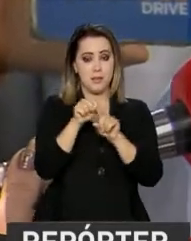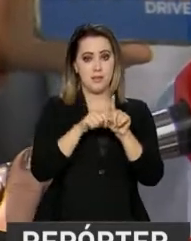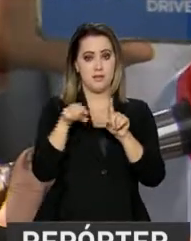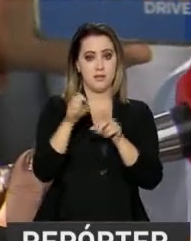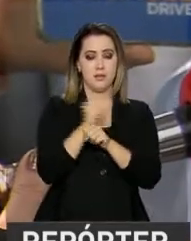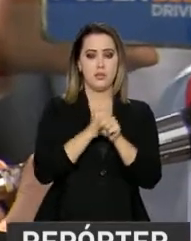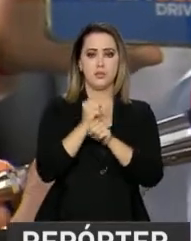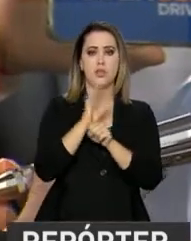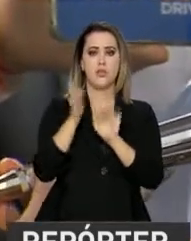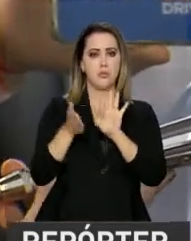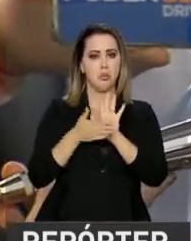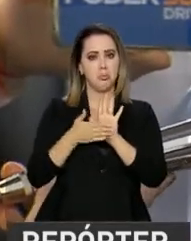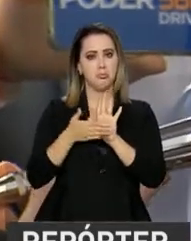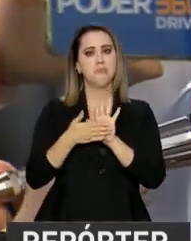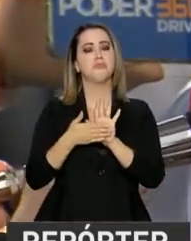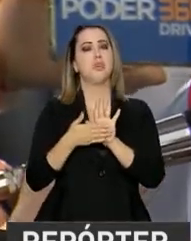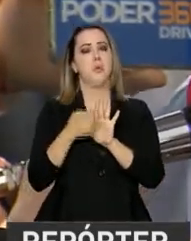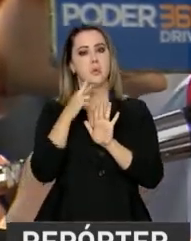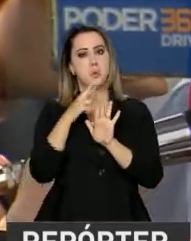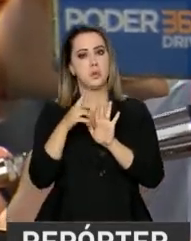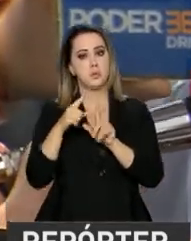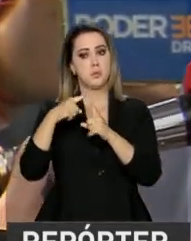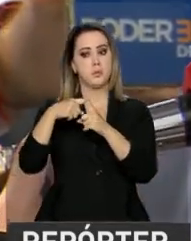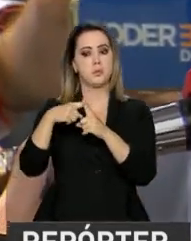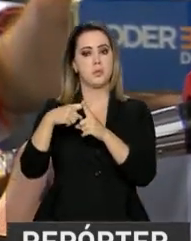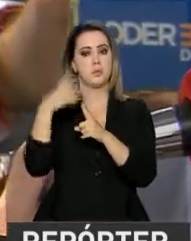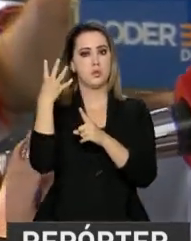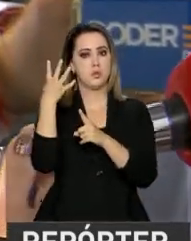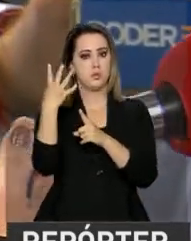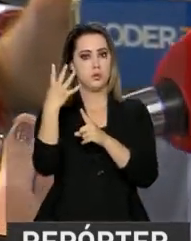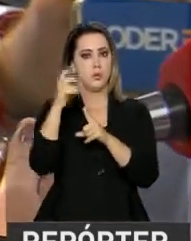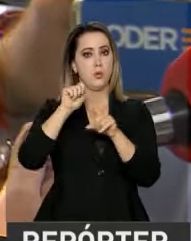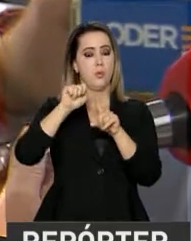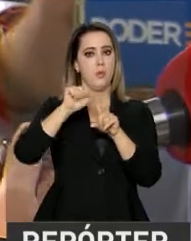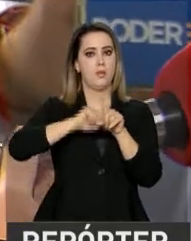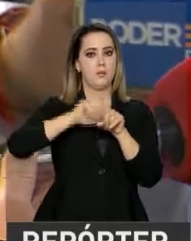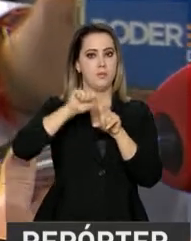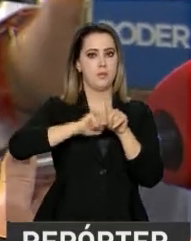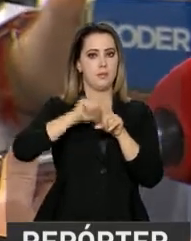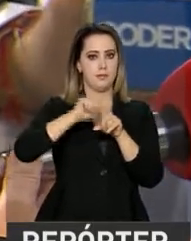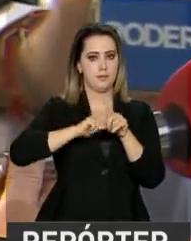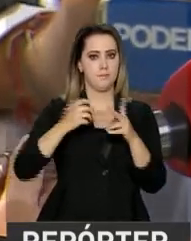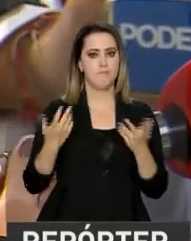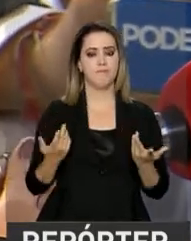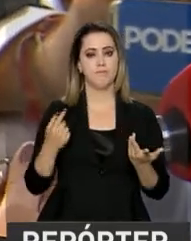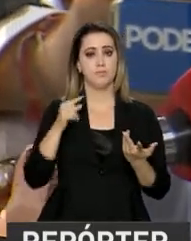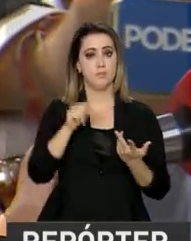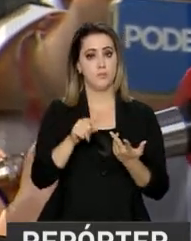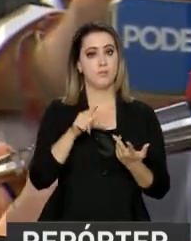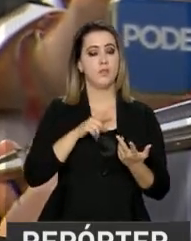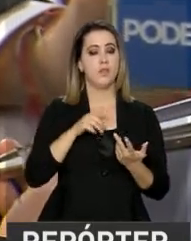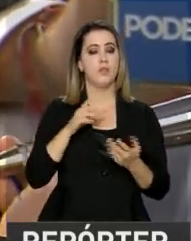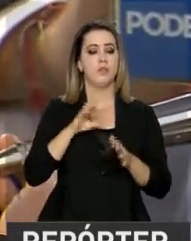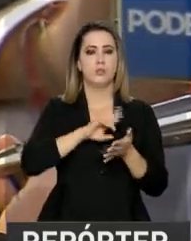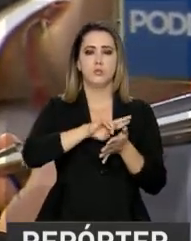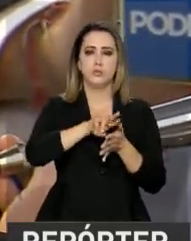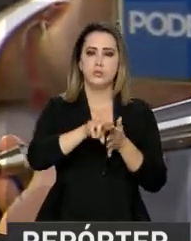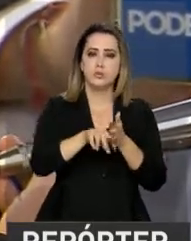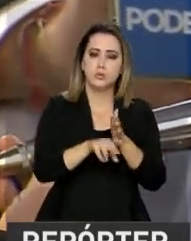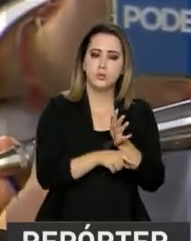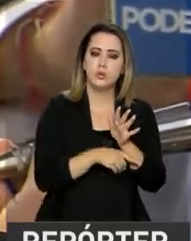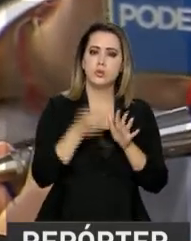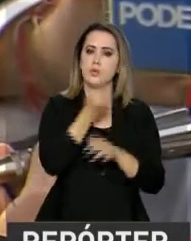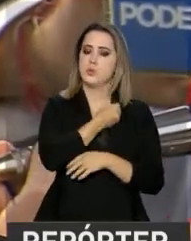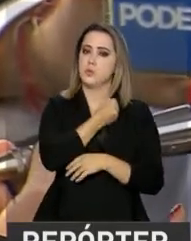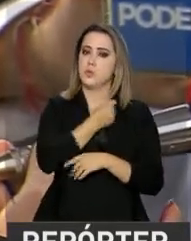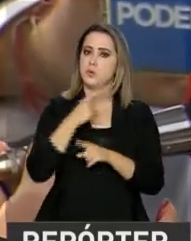apresentou números positivos em quatro meses em especial e com uma série de dados